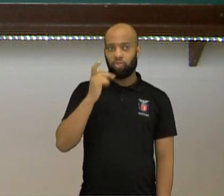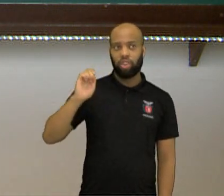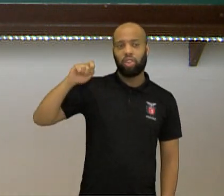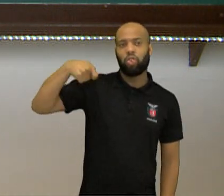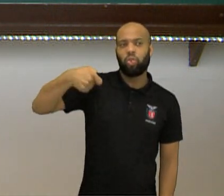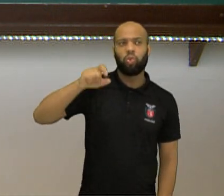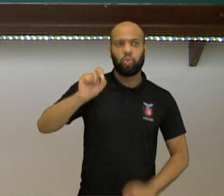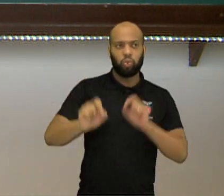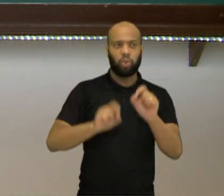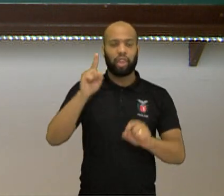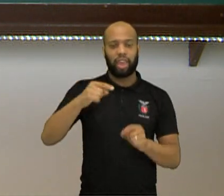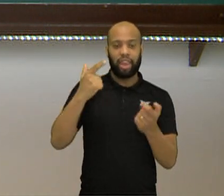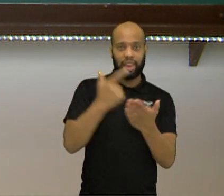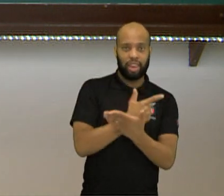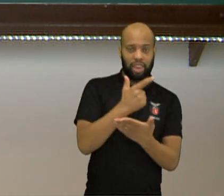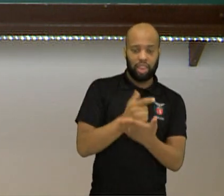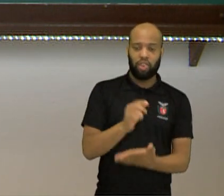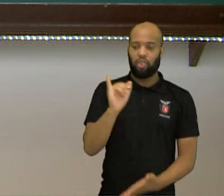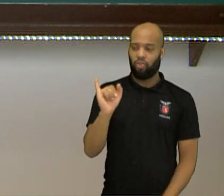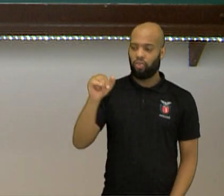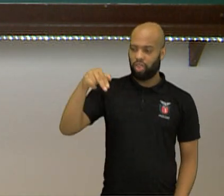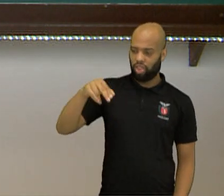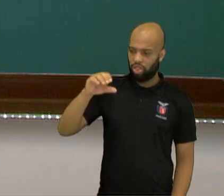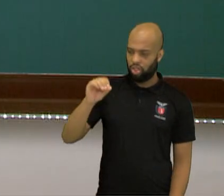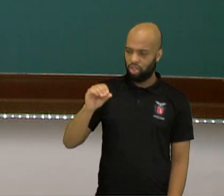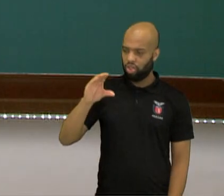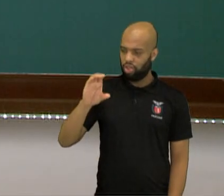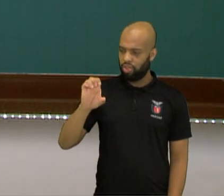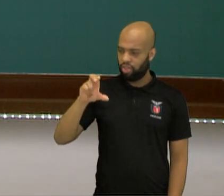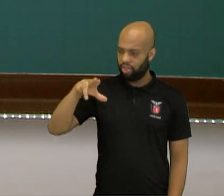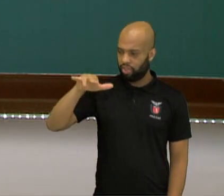sobre o livro Inocência, de Visconde Toné.